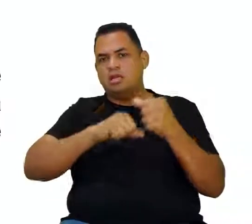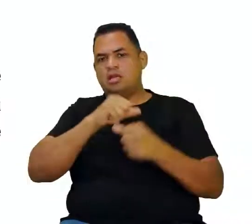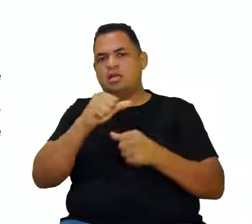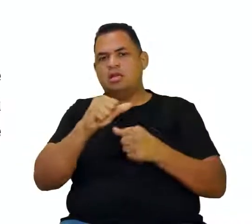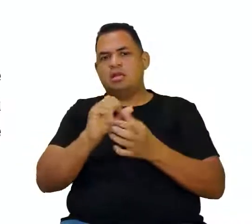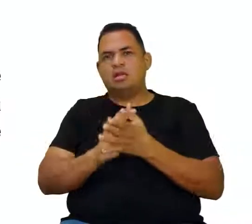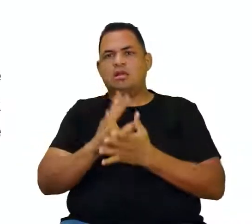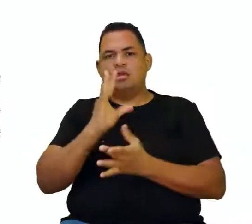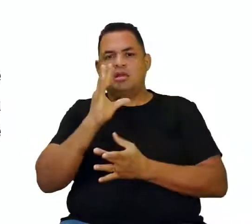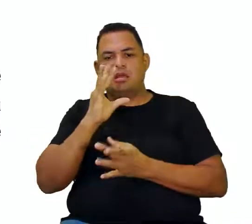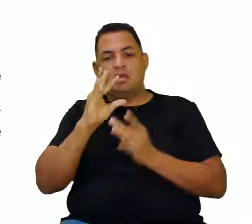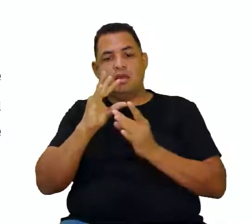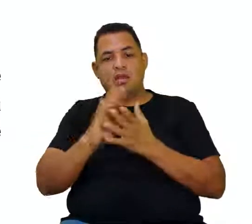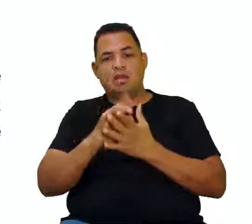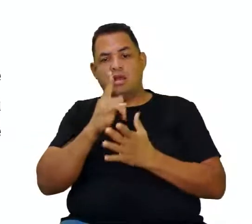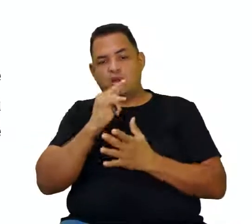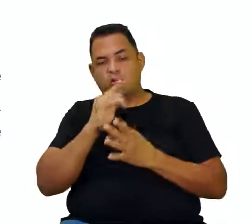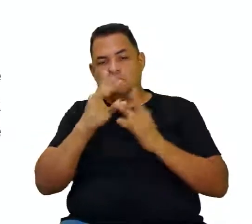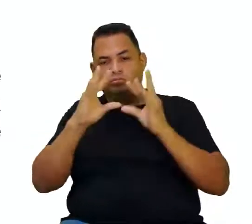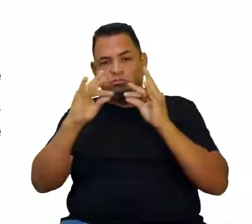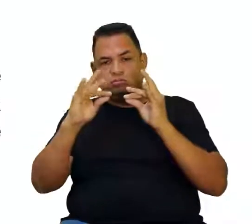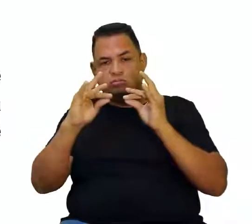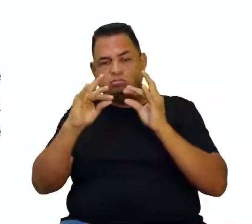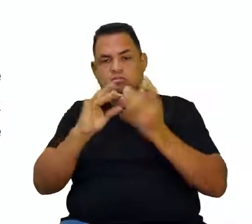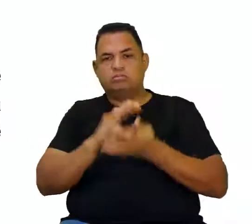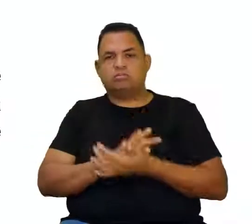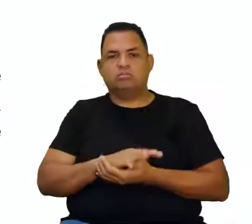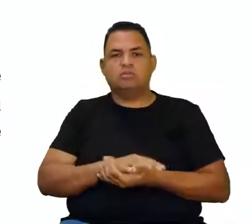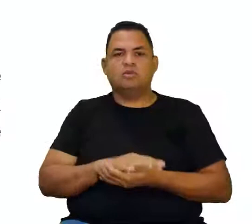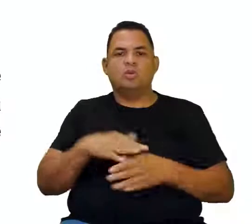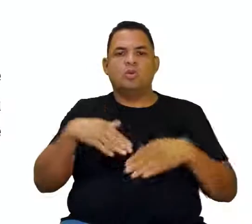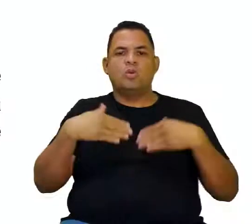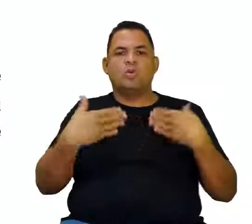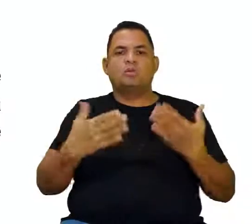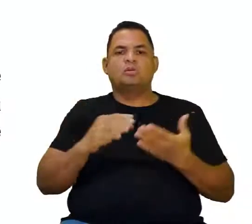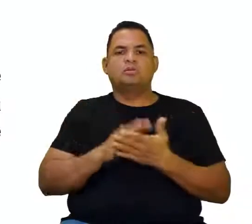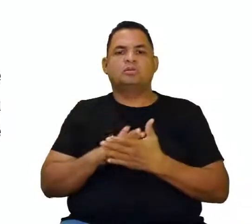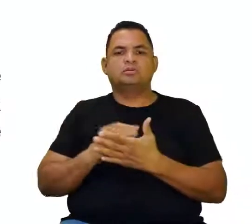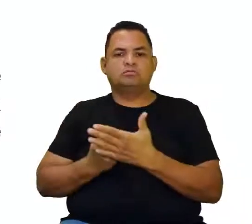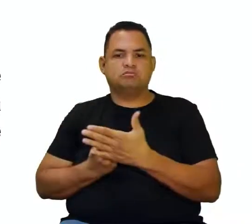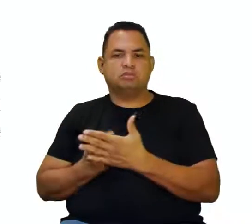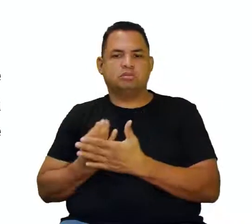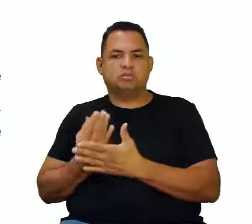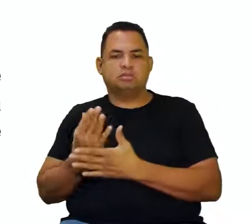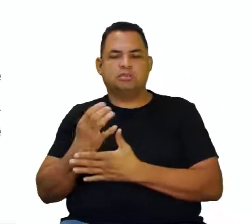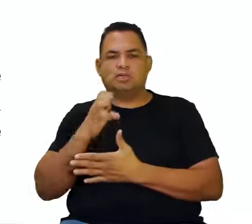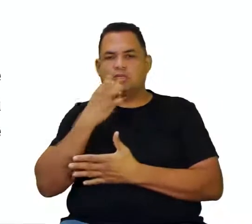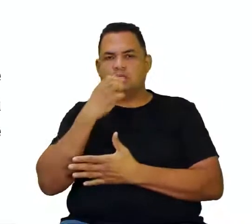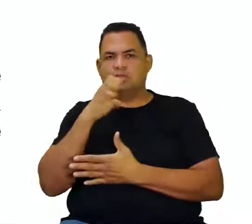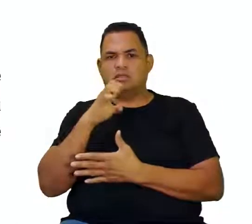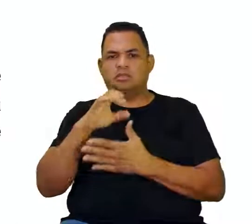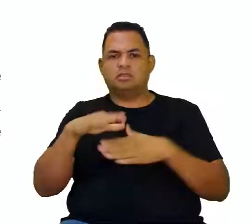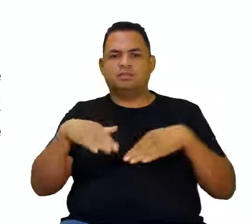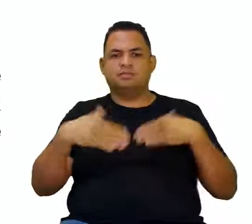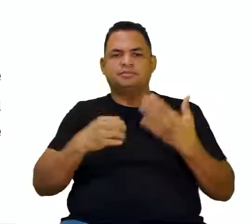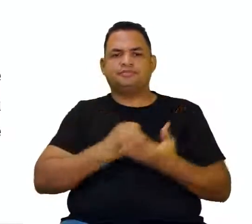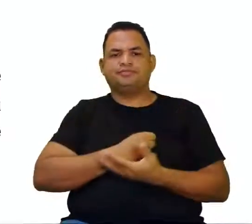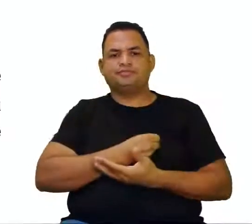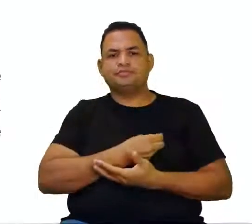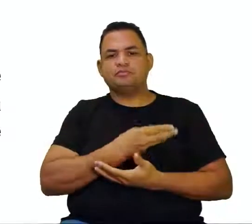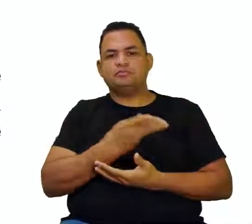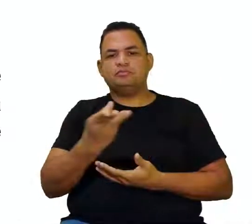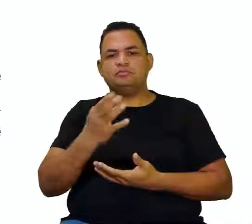caso, vai ser a etapa 1, quando a gente tem a liberação de energia. Aqui a quantidade